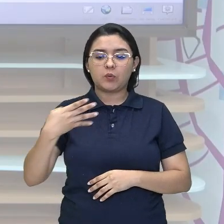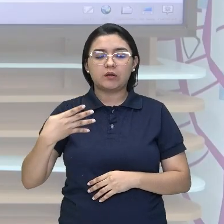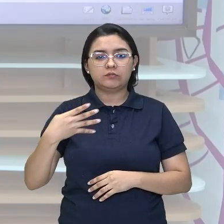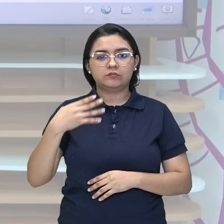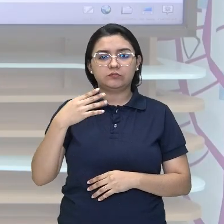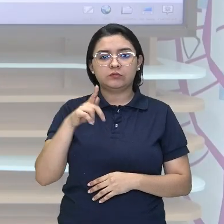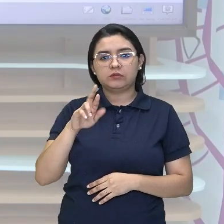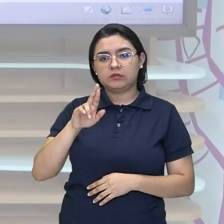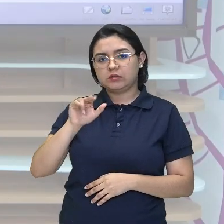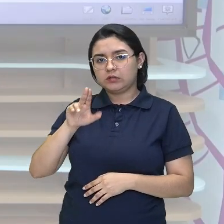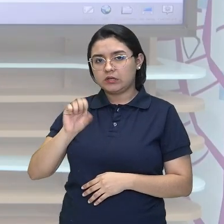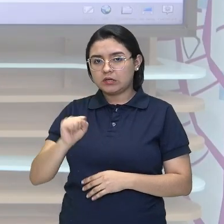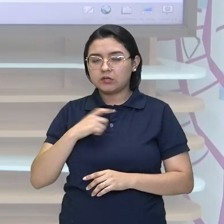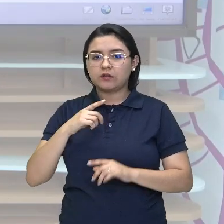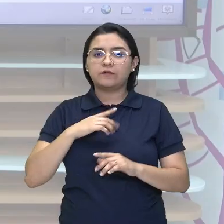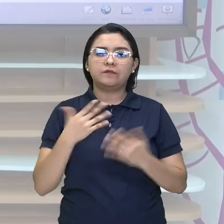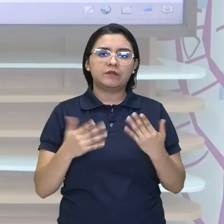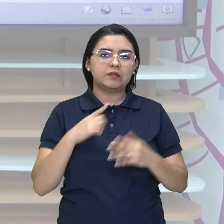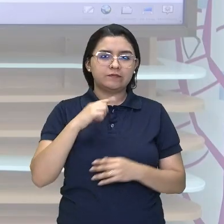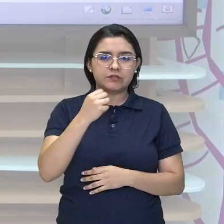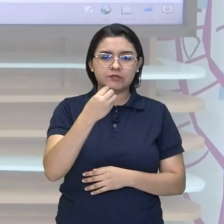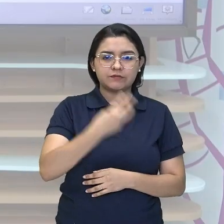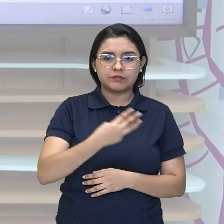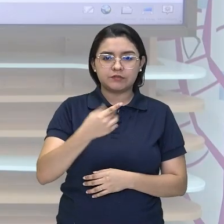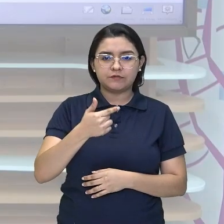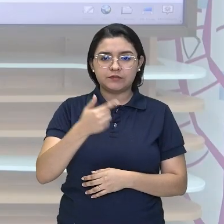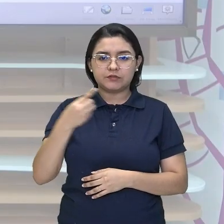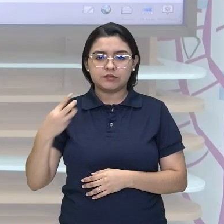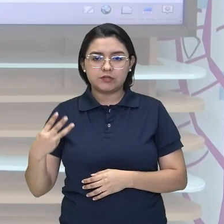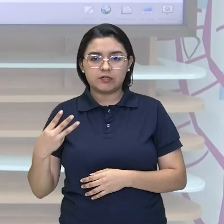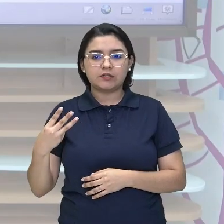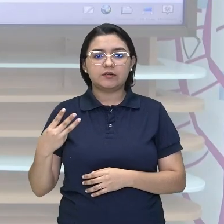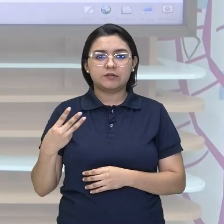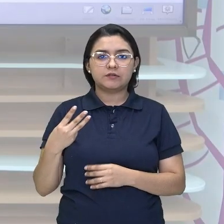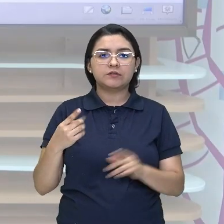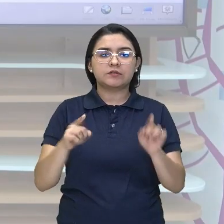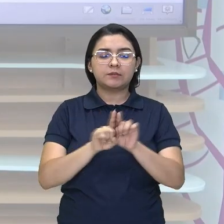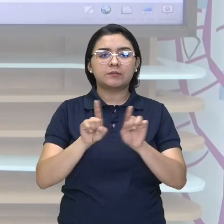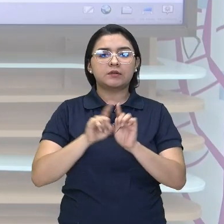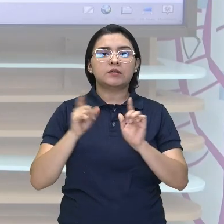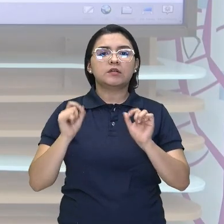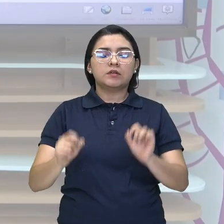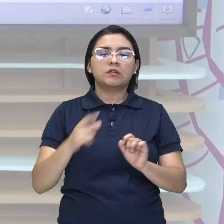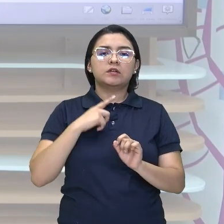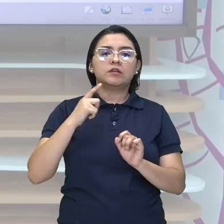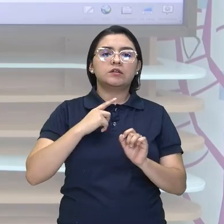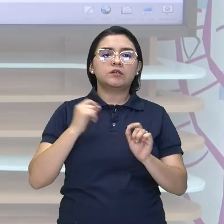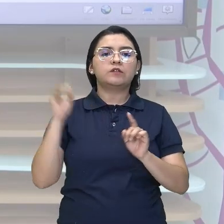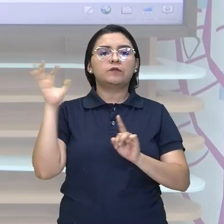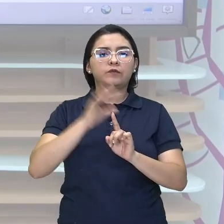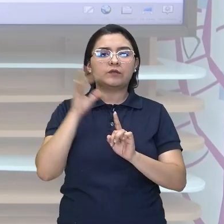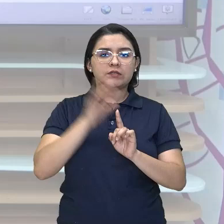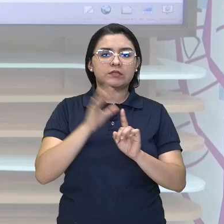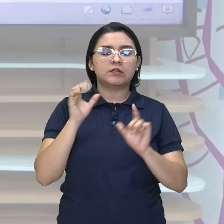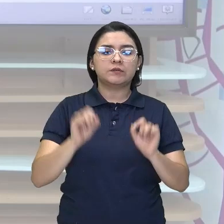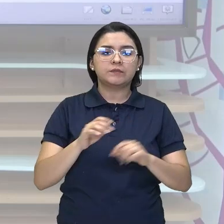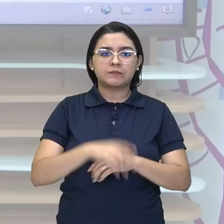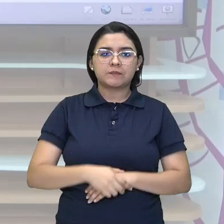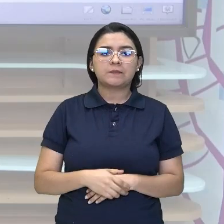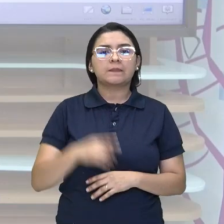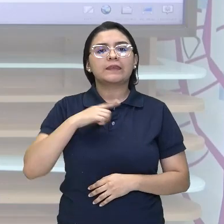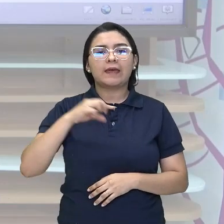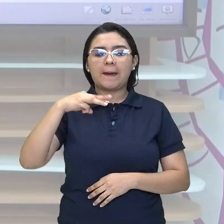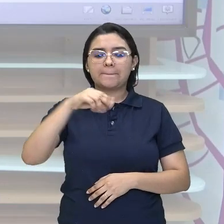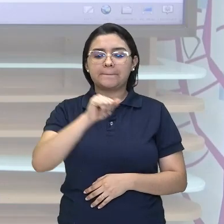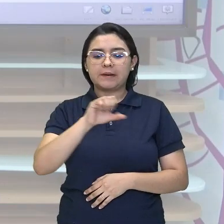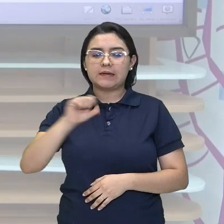um período do ano que fica 23 graus, onde chega ali o fenômeno influenciado pelas massas de ar, né? Que é a massa polar